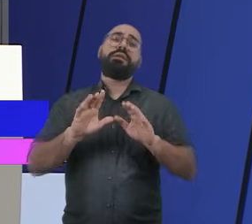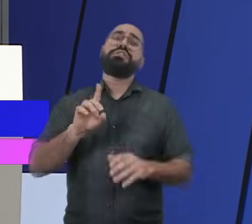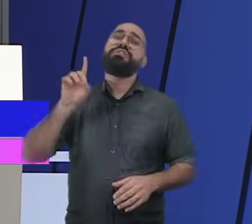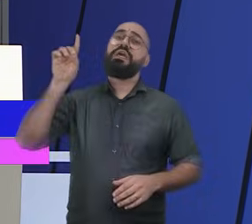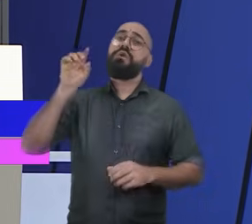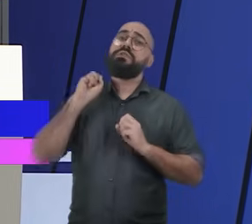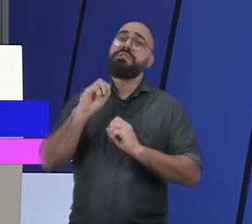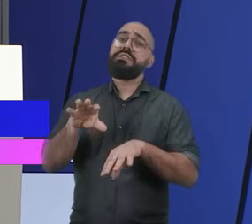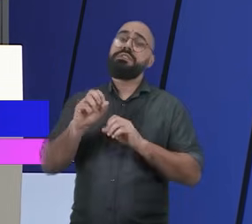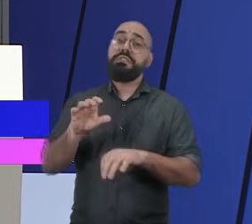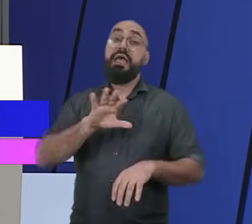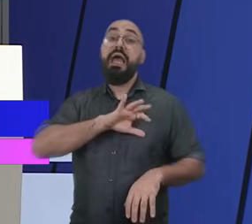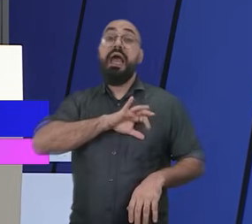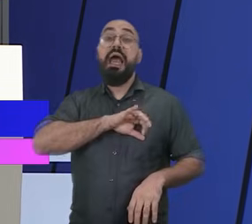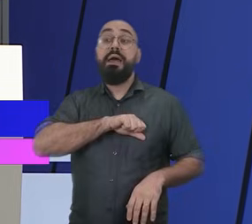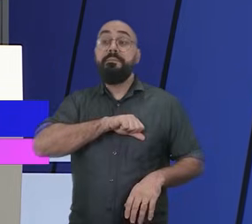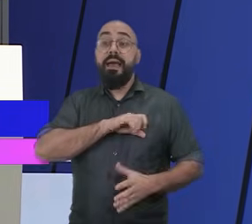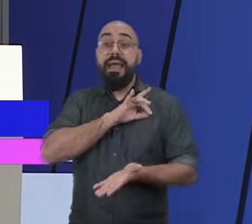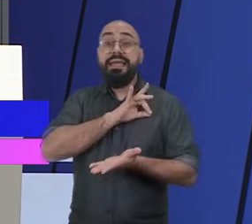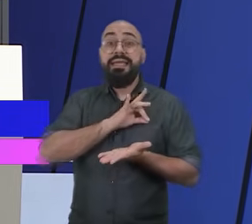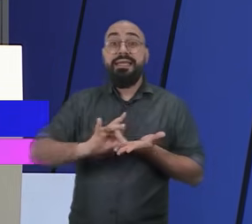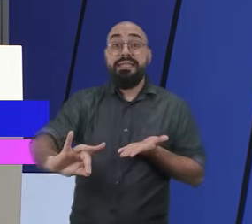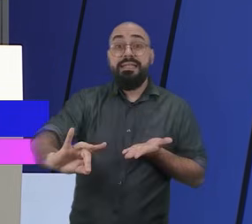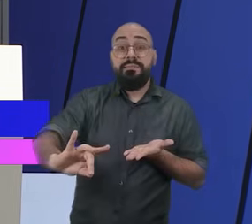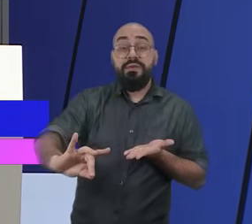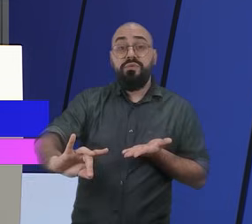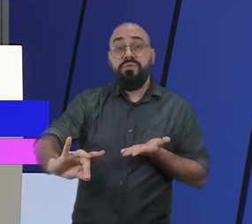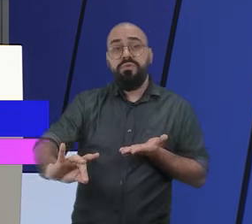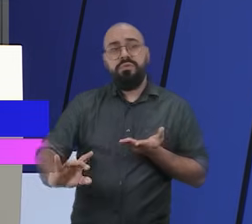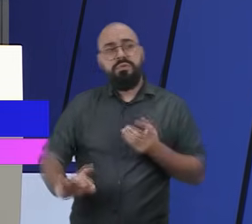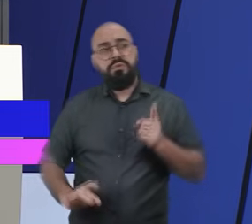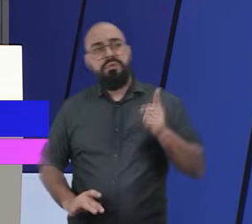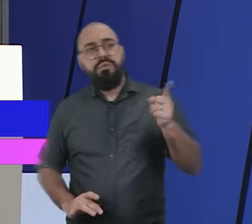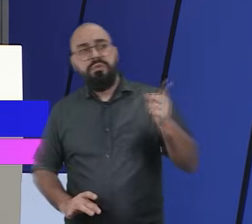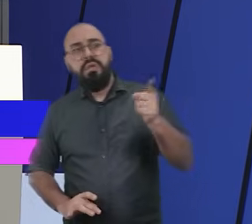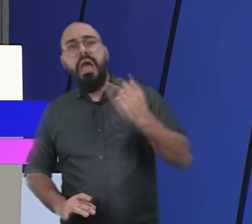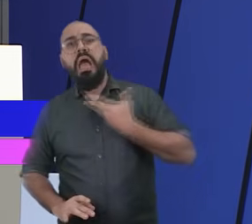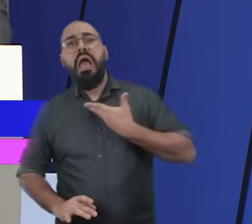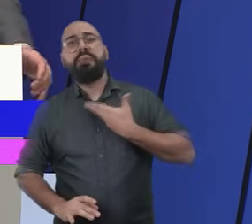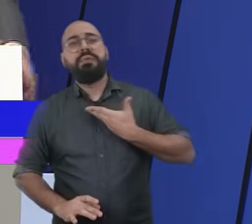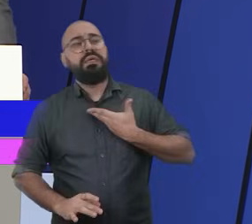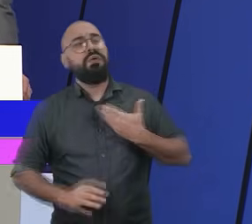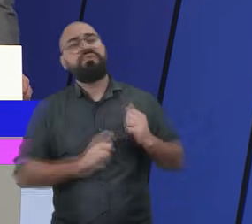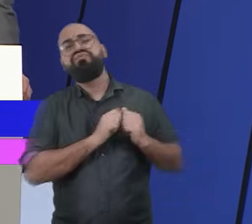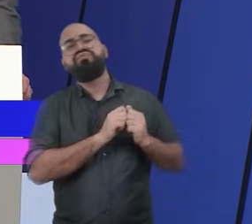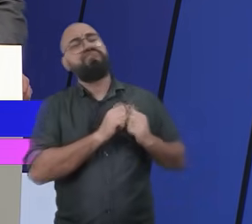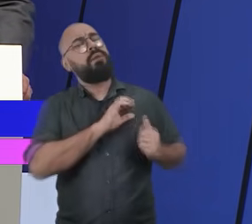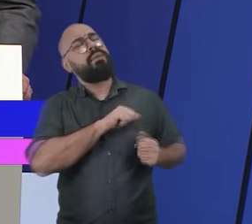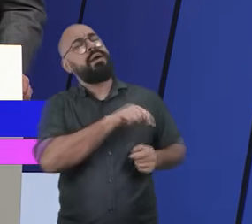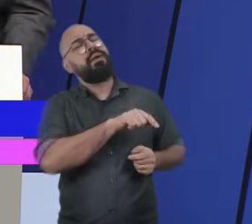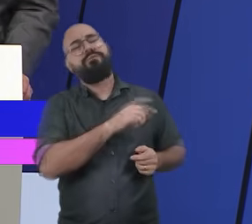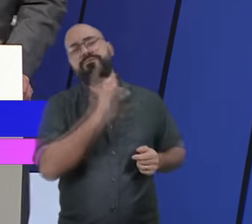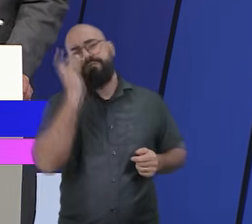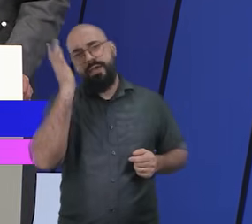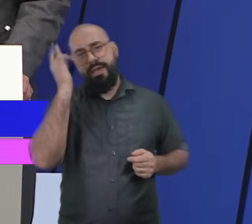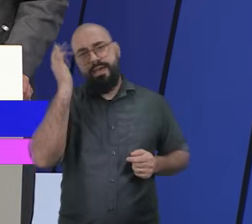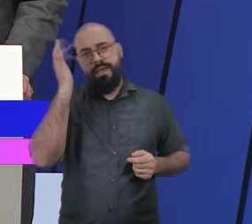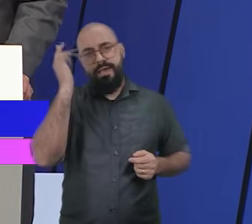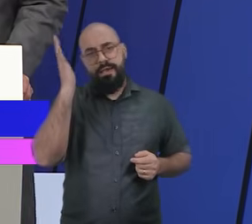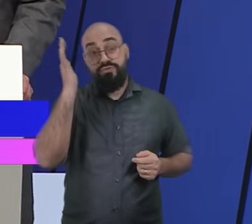disso? Ame os seus inimigos, porque amar os seus amigos é fácil. O desafio espiritual é amar quem não te